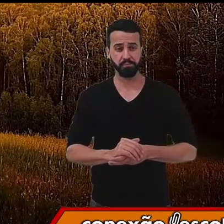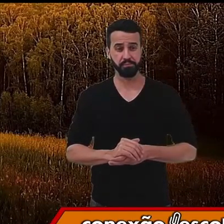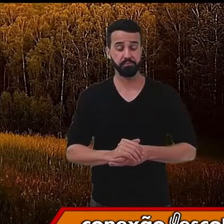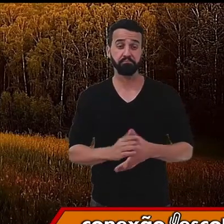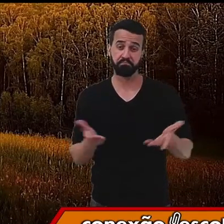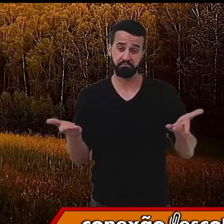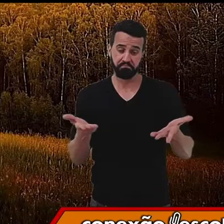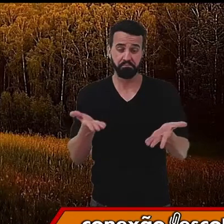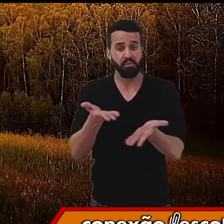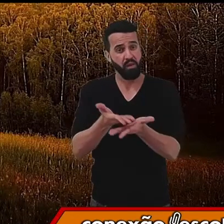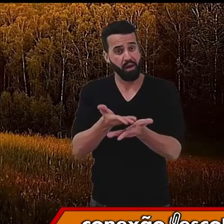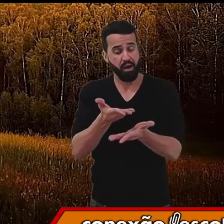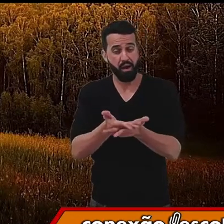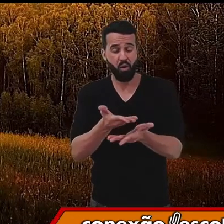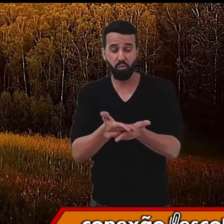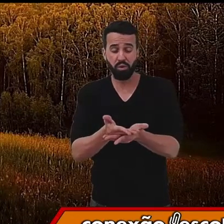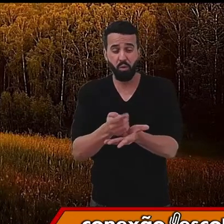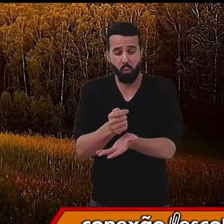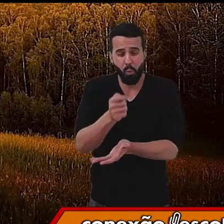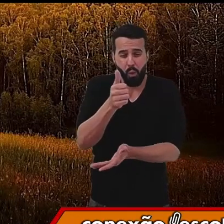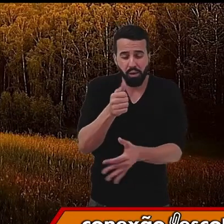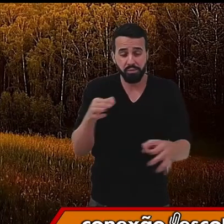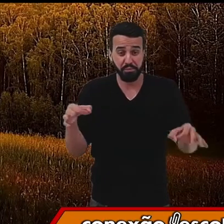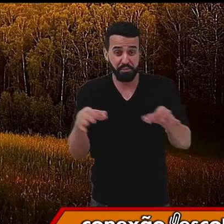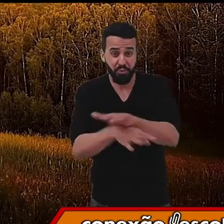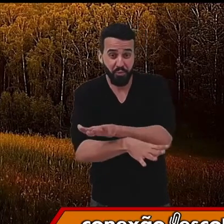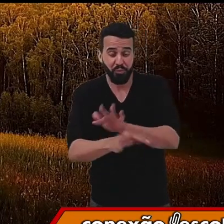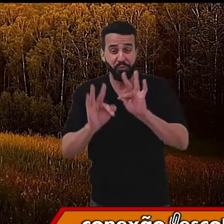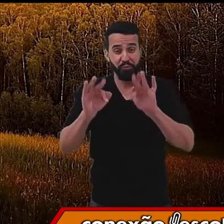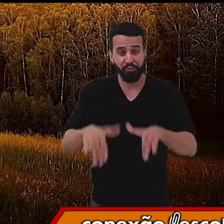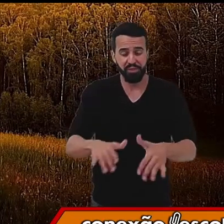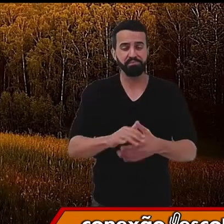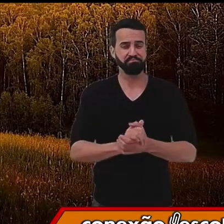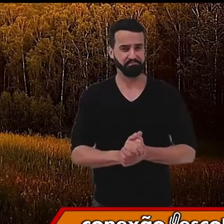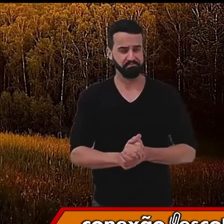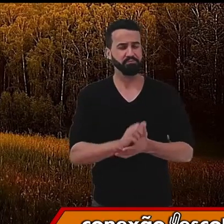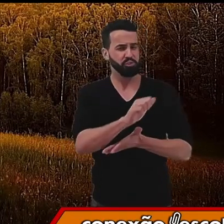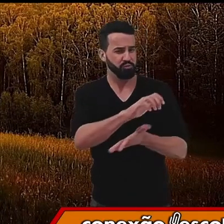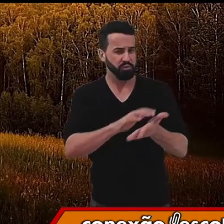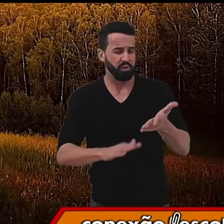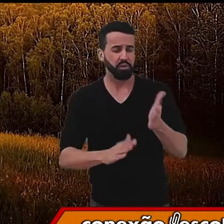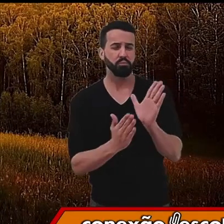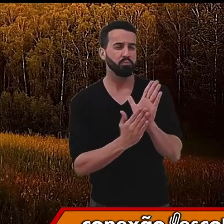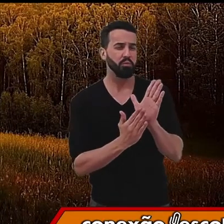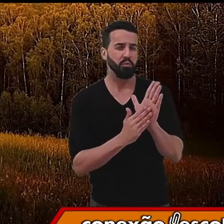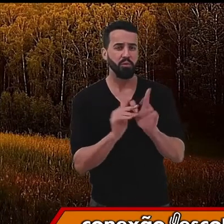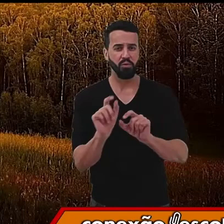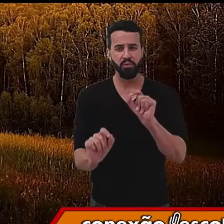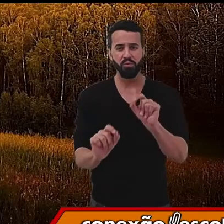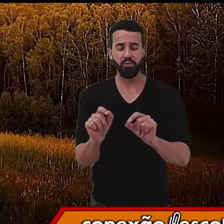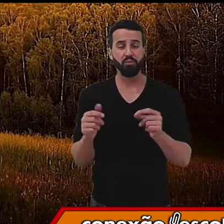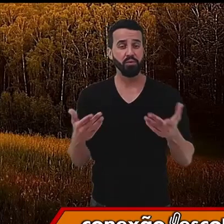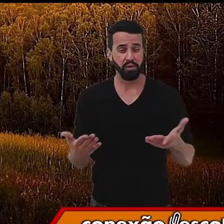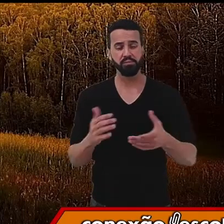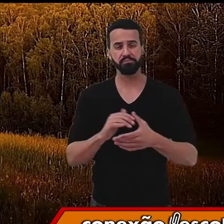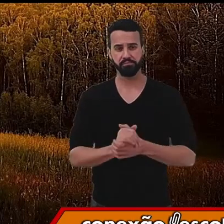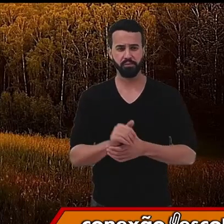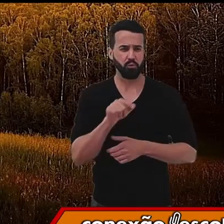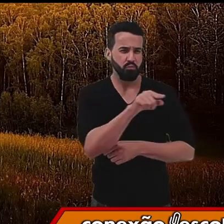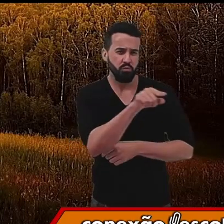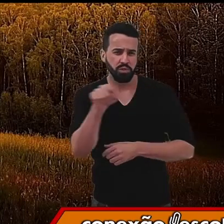estamos chegando ao final de mais uma aula e eu gostaria de propor uma atividade para vocês. Que você pesquise